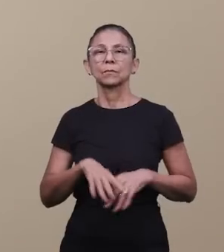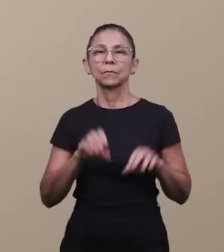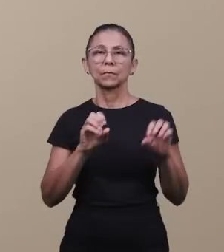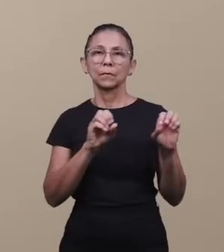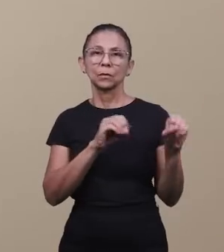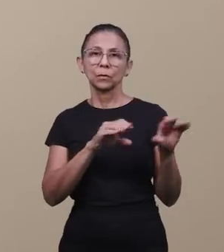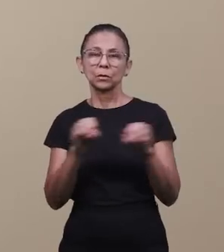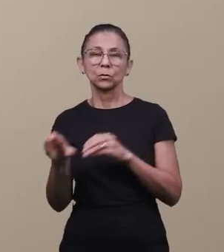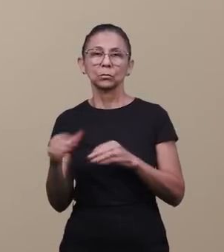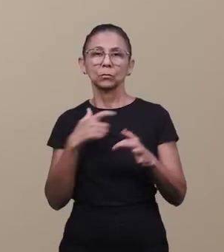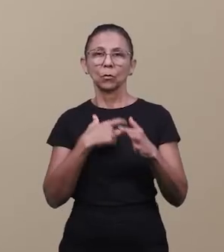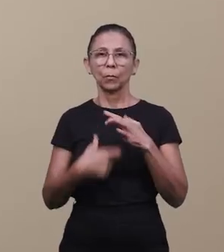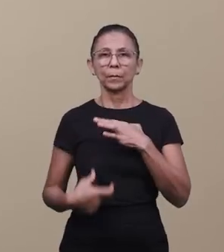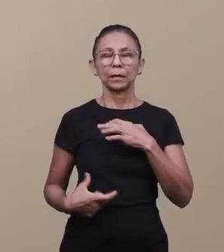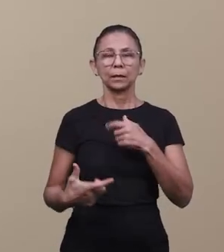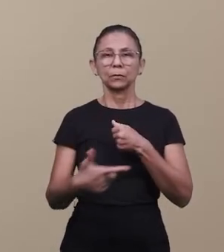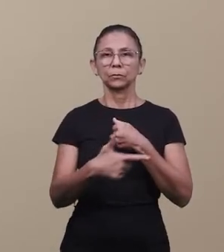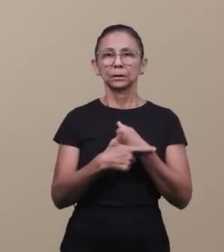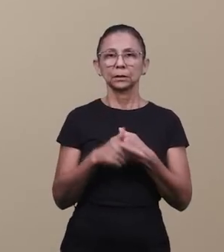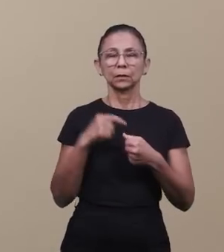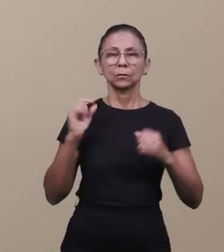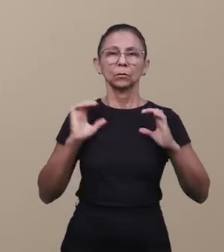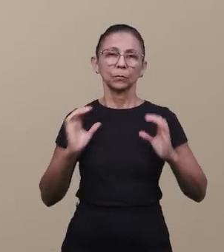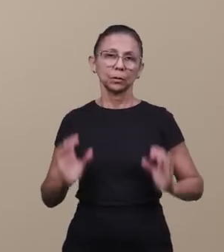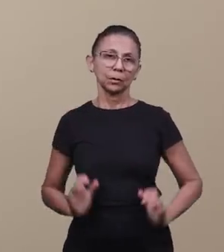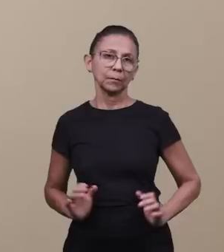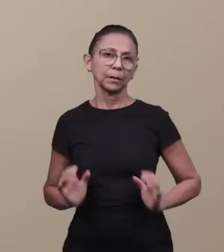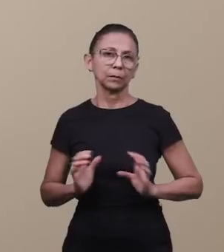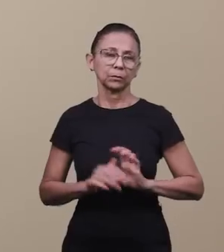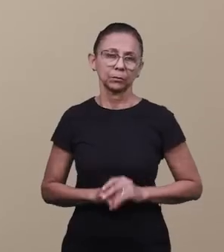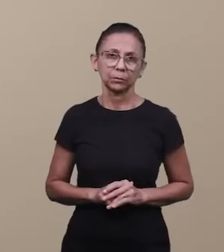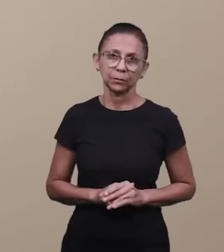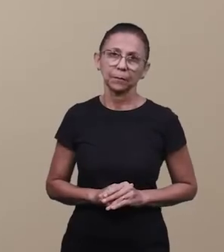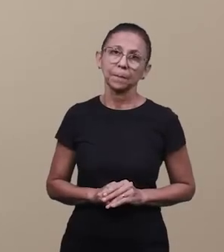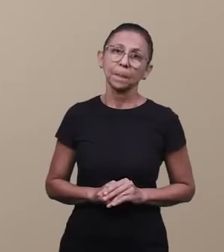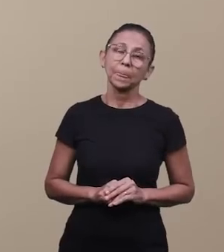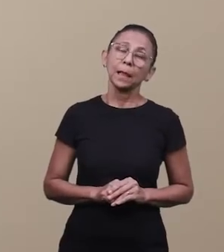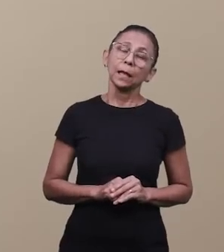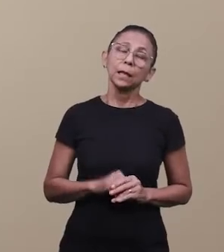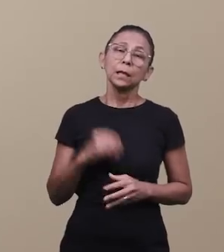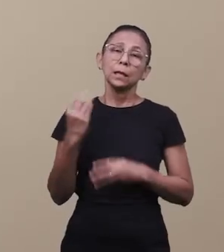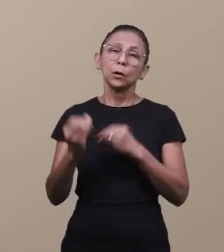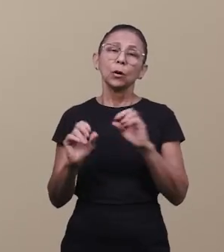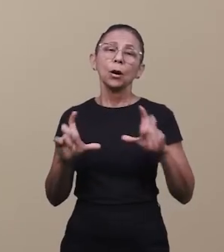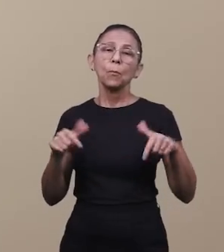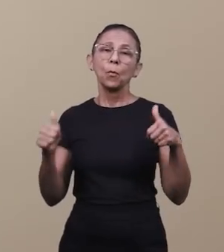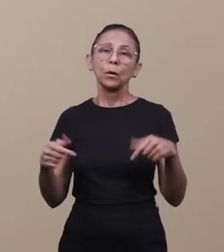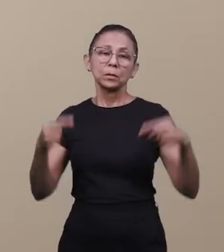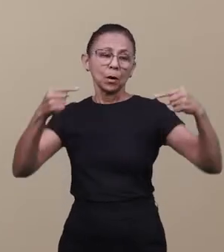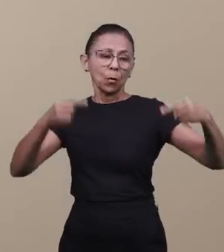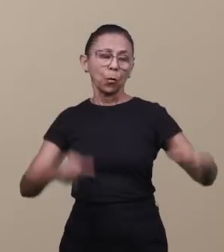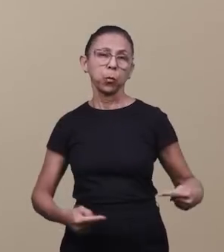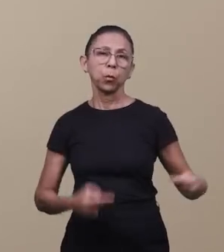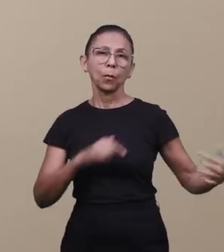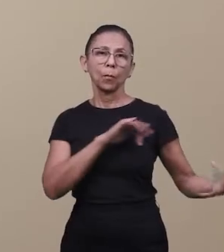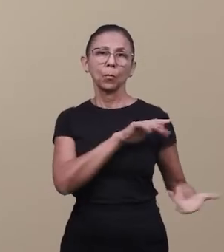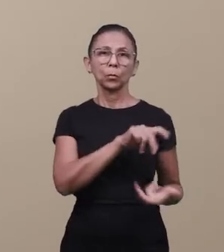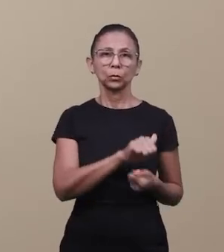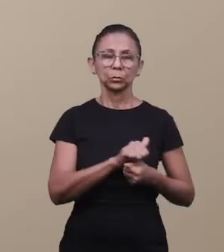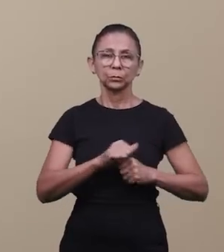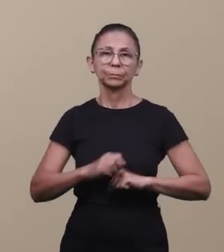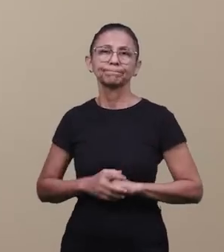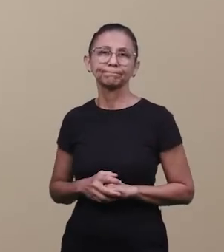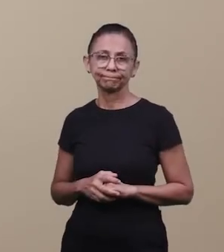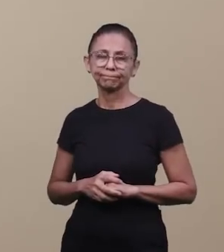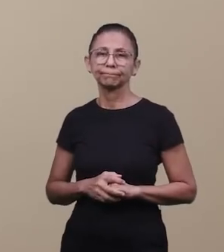uma palavra aos pastores e diáconos, cujo objetivo era apresentar qual é a nossa posição frente às oposições do mundo, ressaltando a bênção